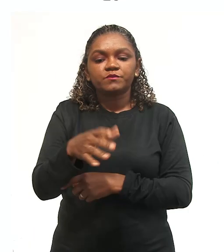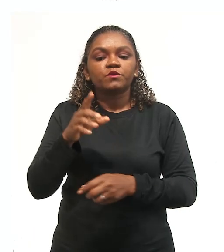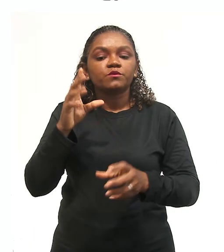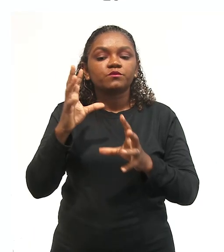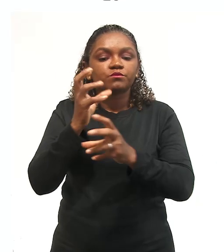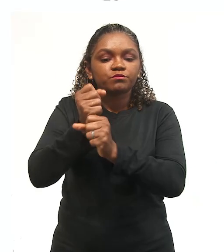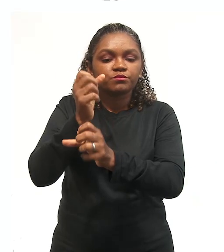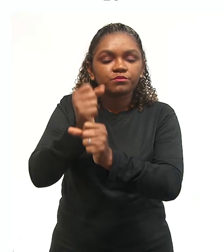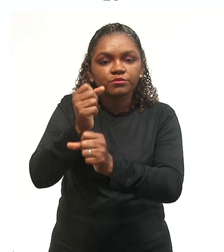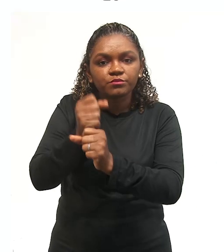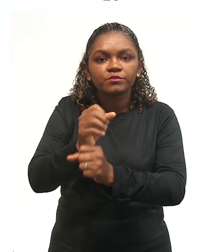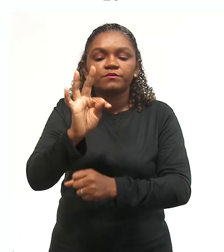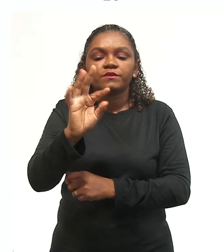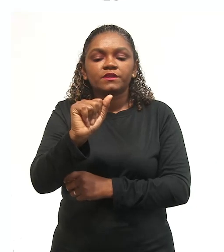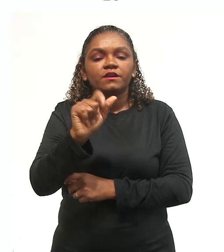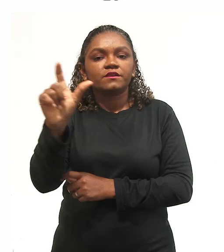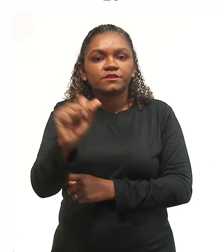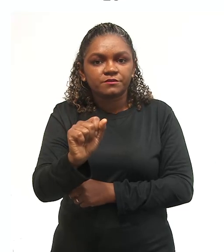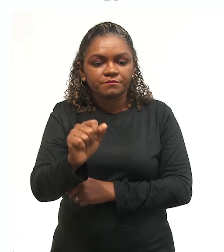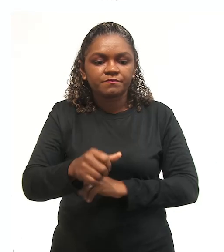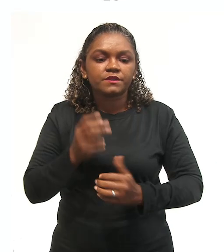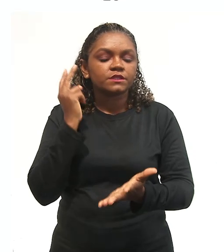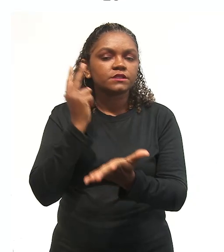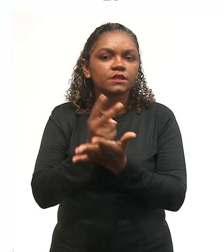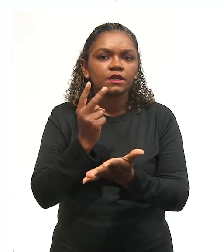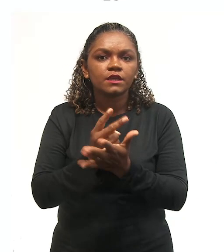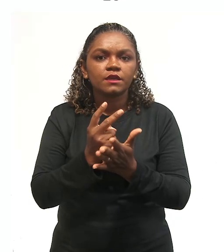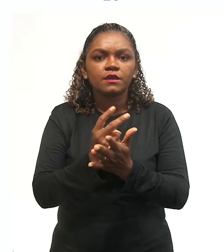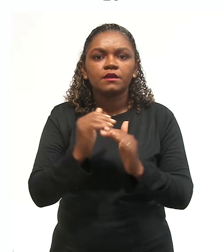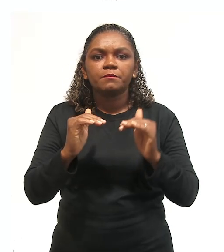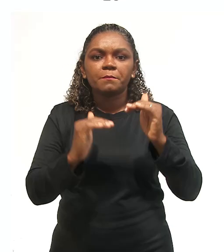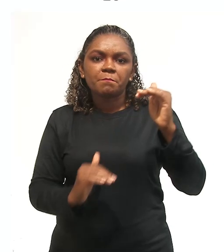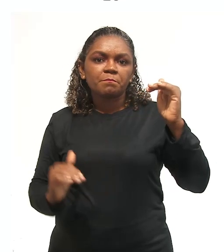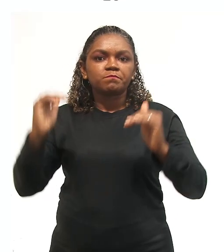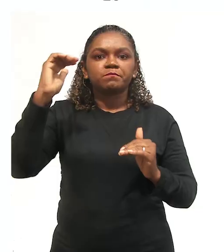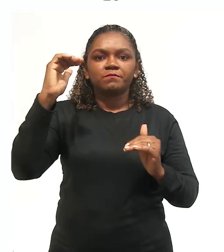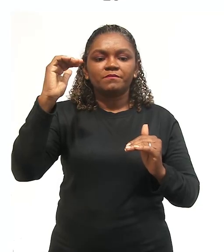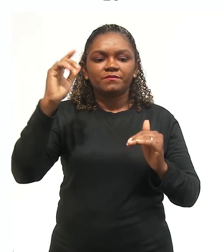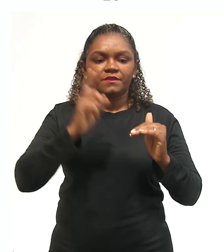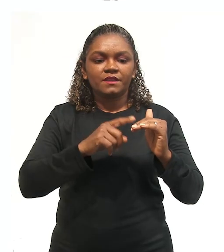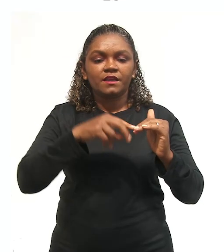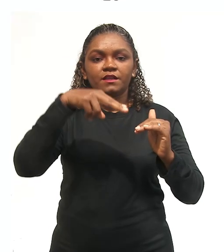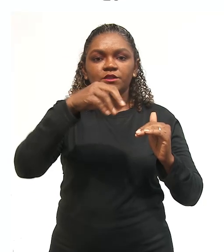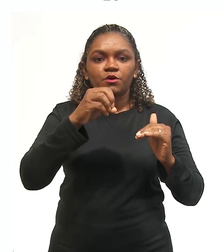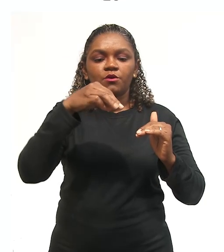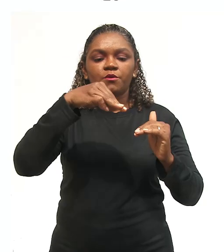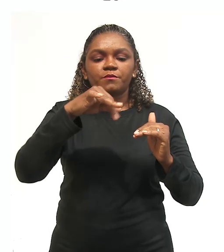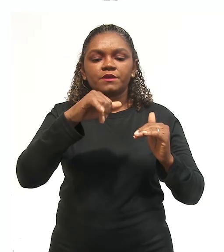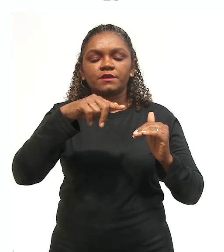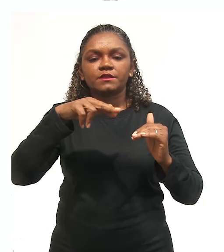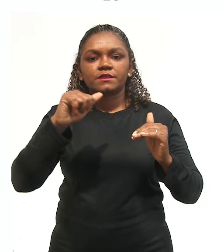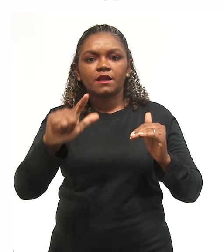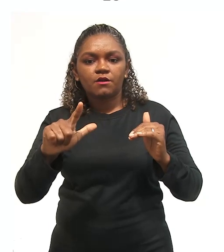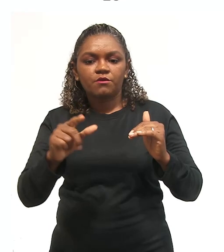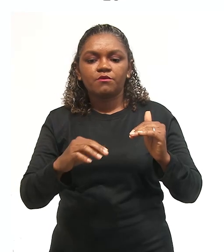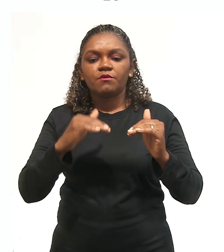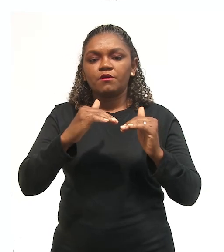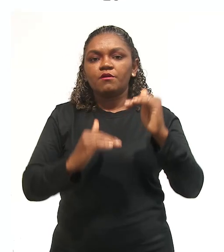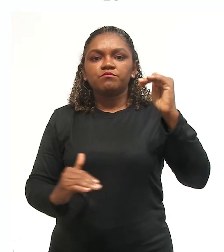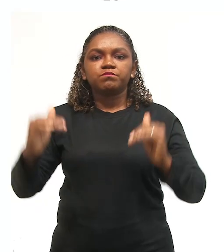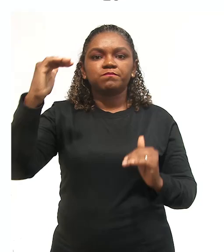um fator importante é que a taxa efetiva ela é sempre maior que a nominal, quando há